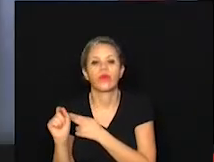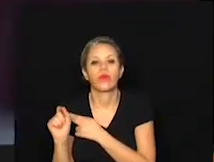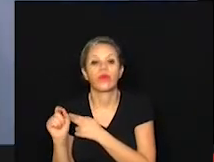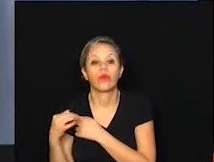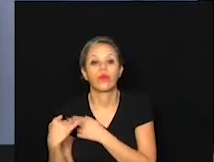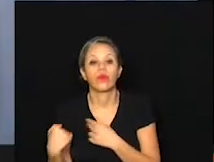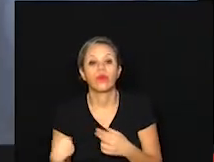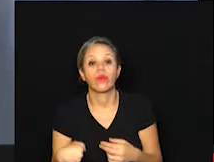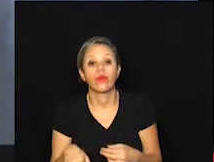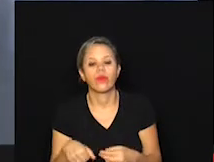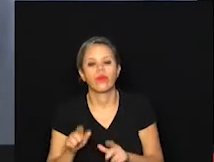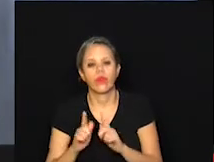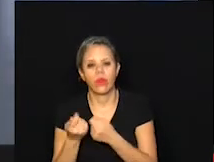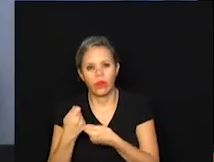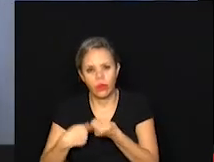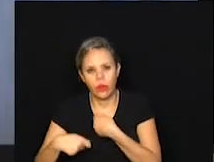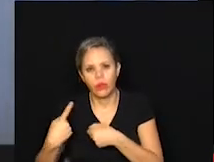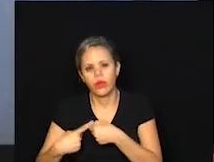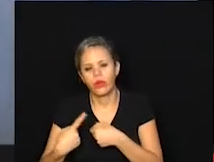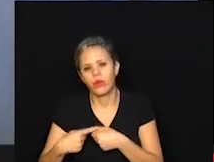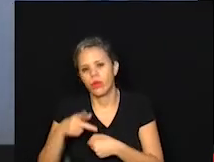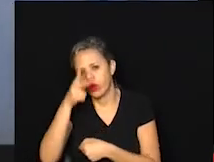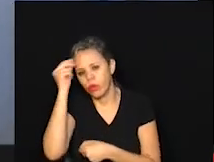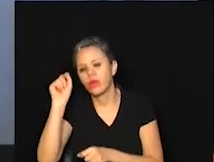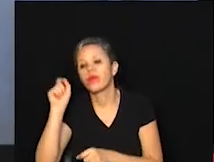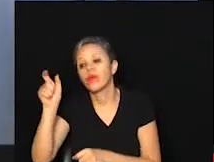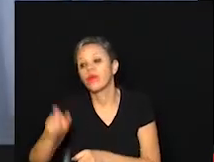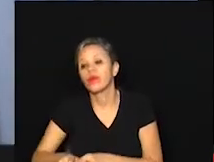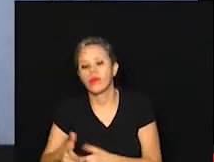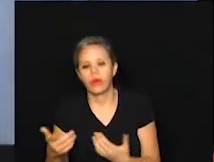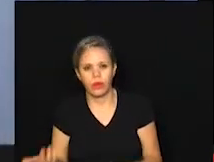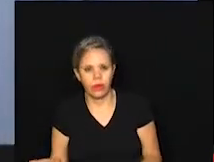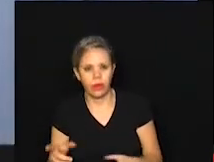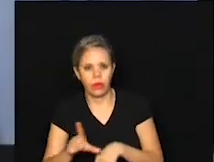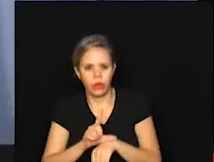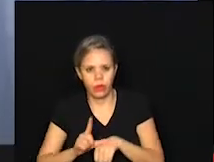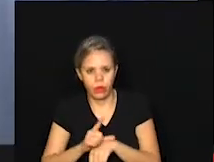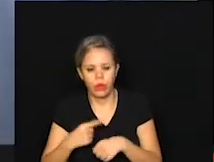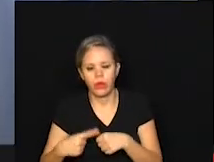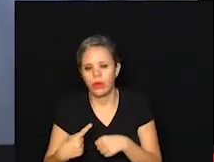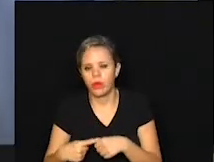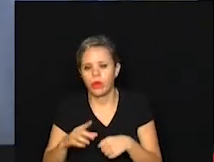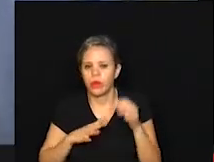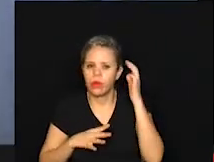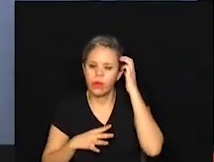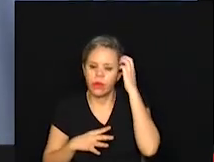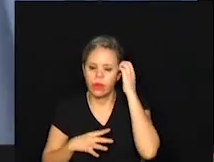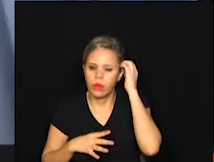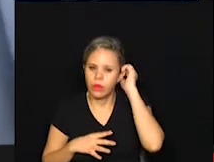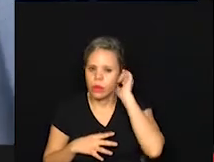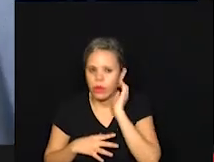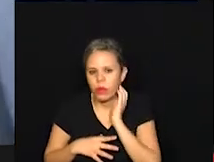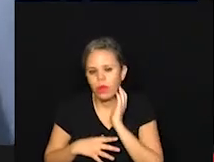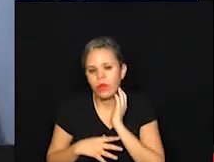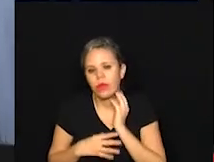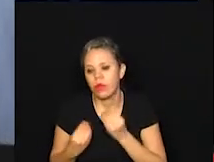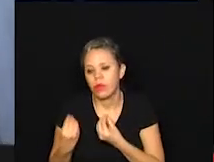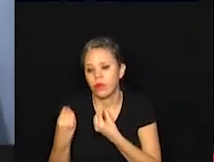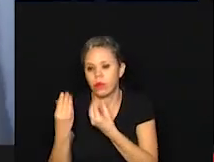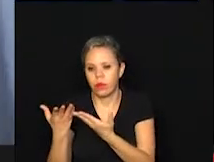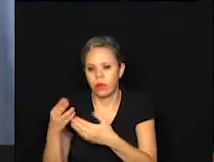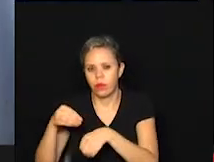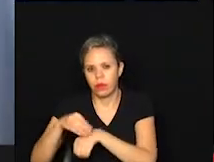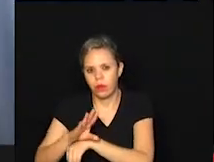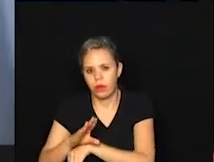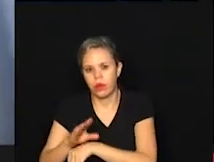pela gestão do município, que é o prefeito. Na legislação do município, ele delega